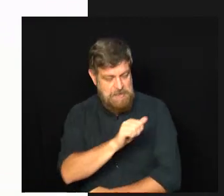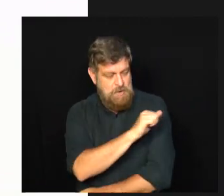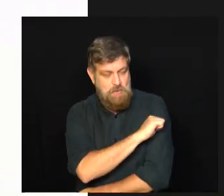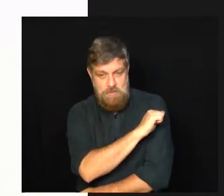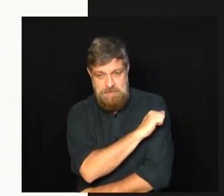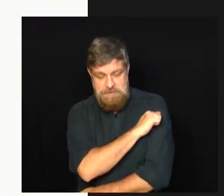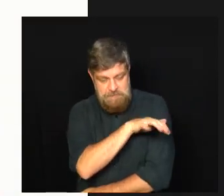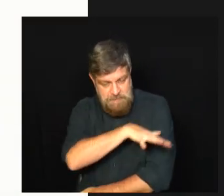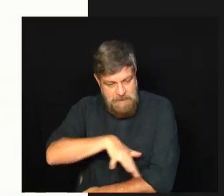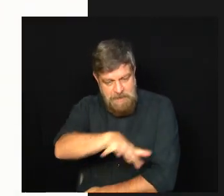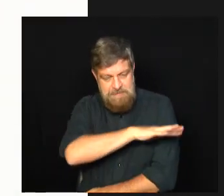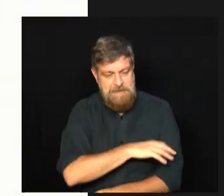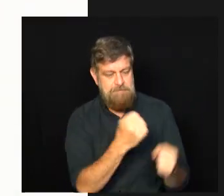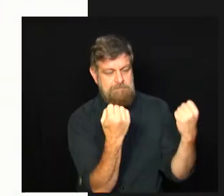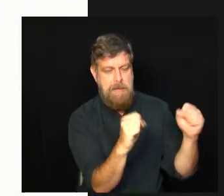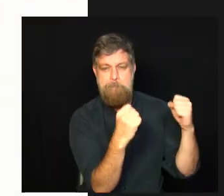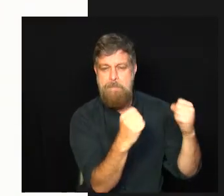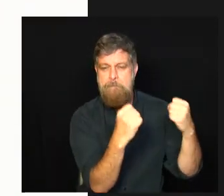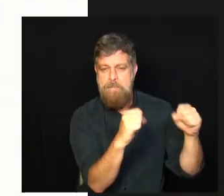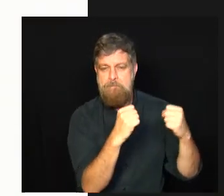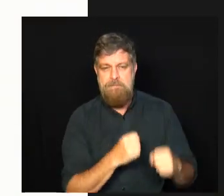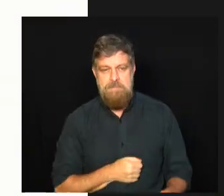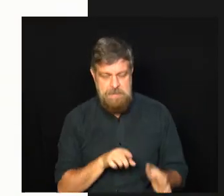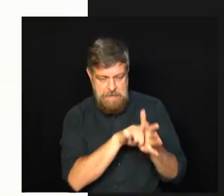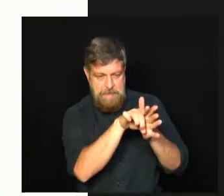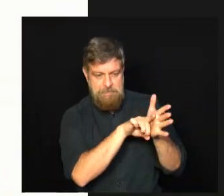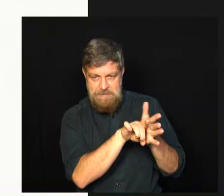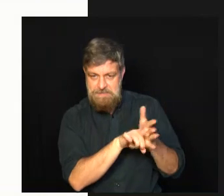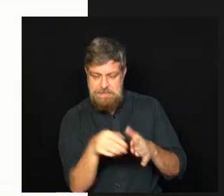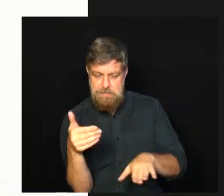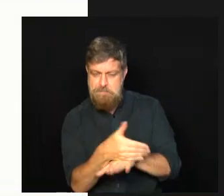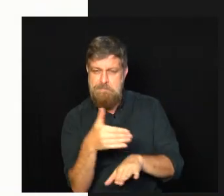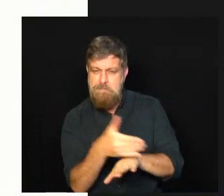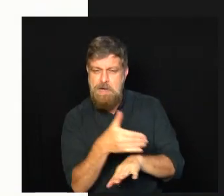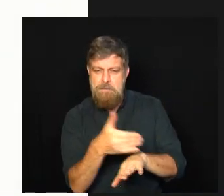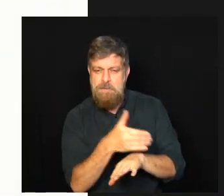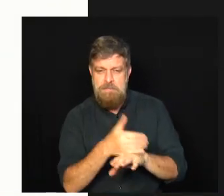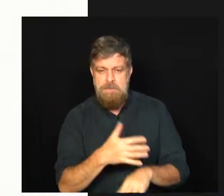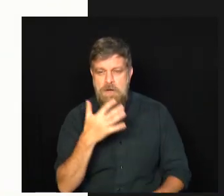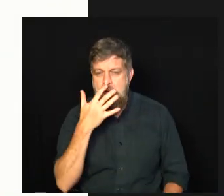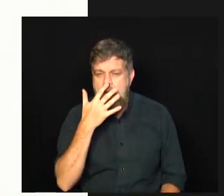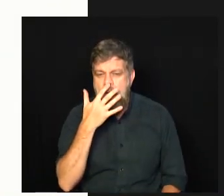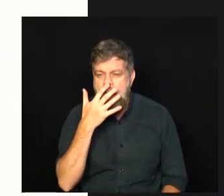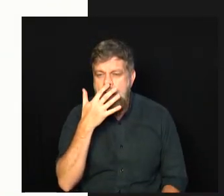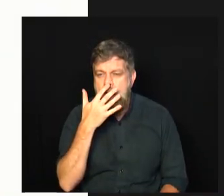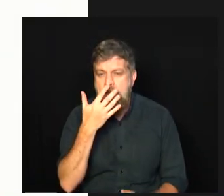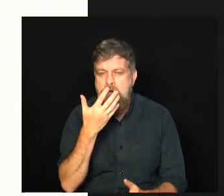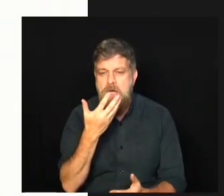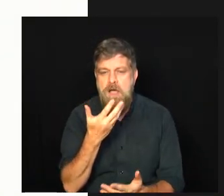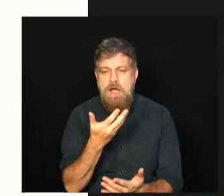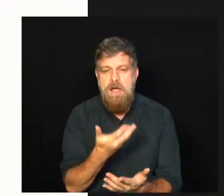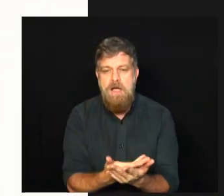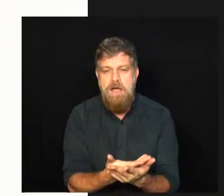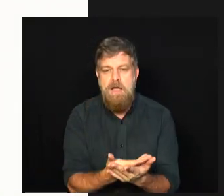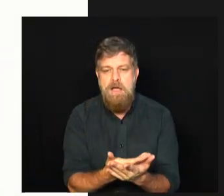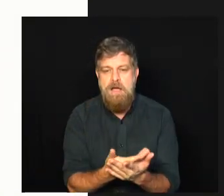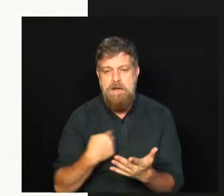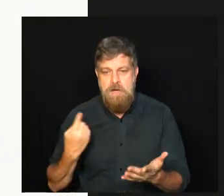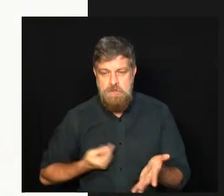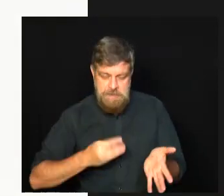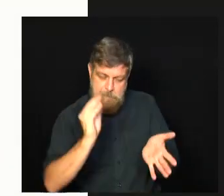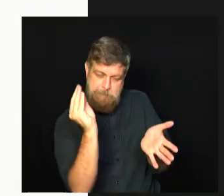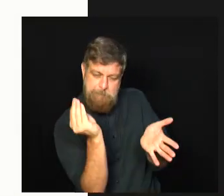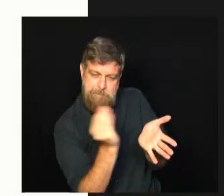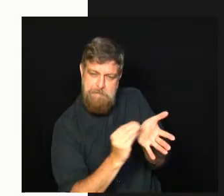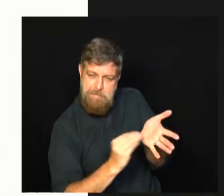da educação física entraram nessa pesquisa e ficaram encantados. Nós documentamos, só para você